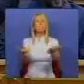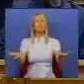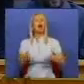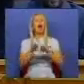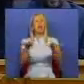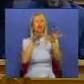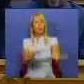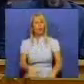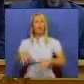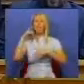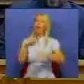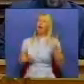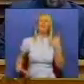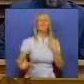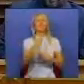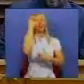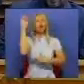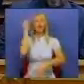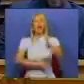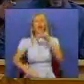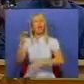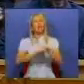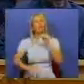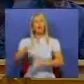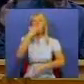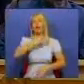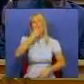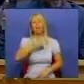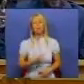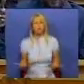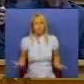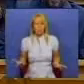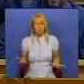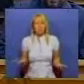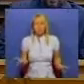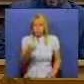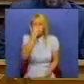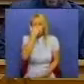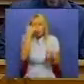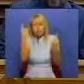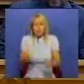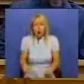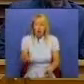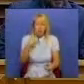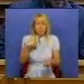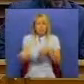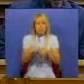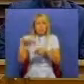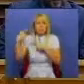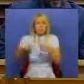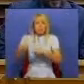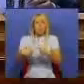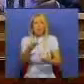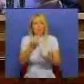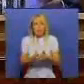vitória eleitoral de Cavaco Silva. E afinal só tivemos o velho ciclo político. Uma velha direita criou 150 mil